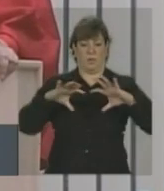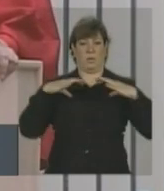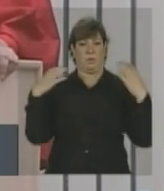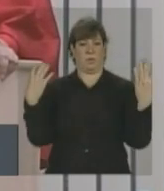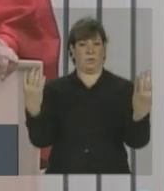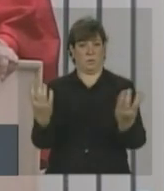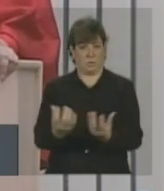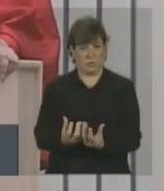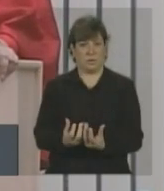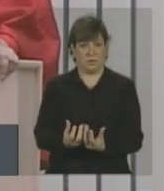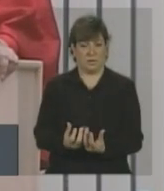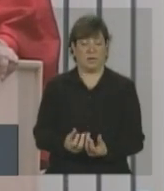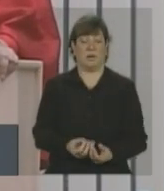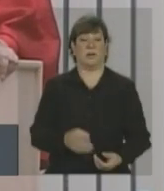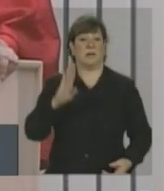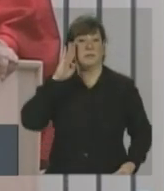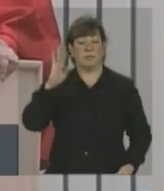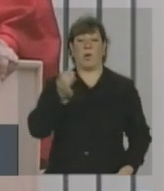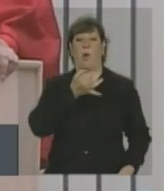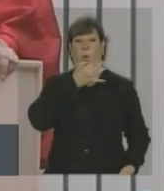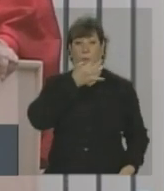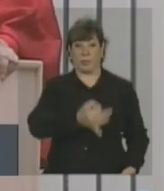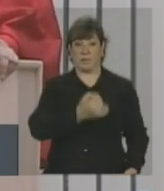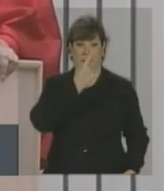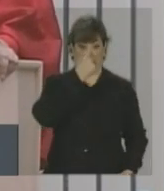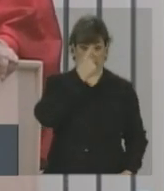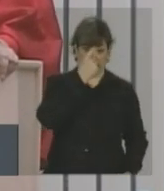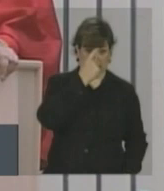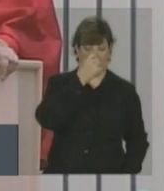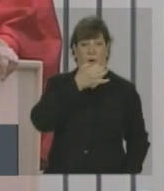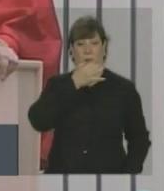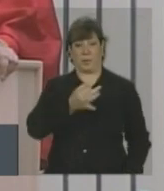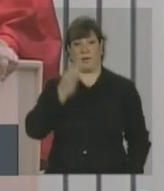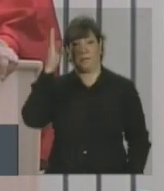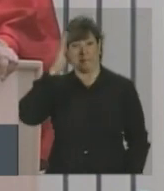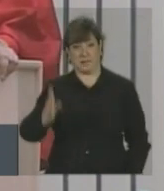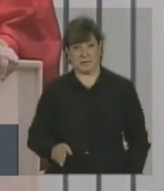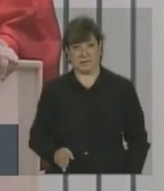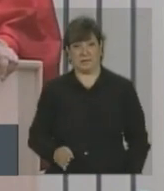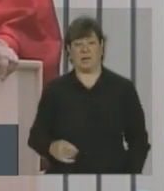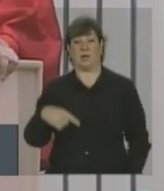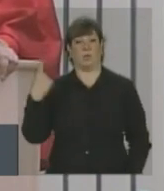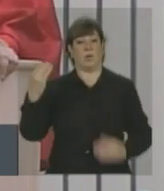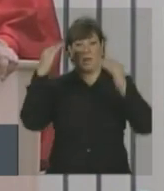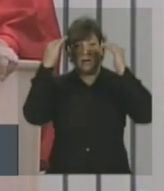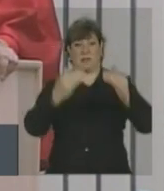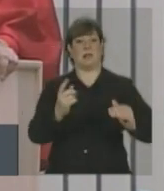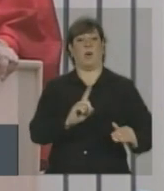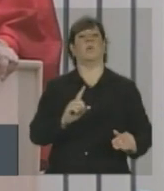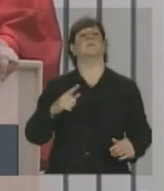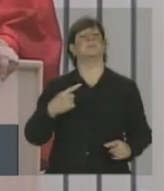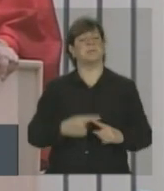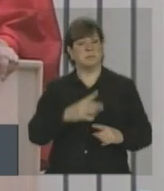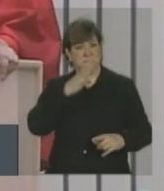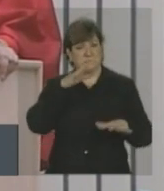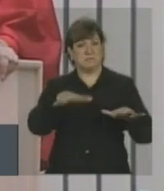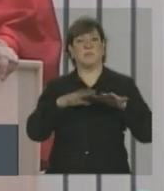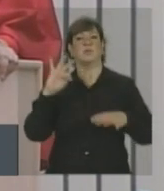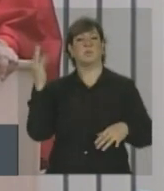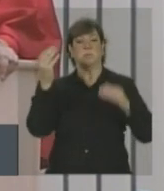opinião da Índia e do Brasil não sejam valorizadas e mesmo